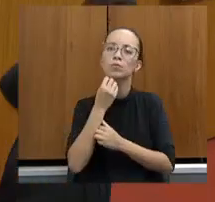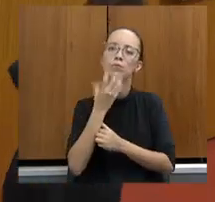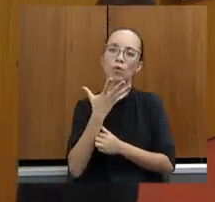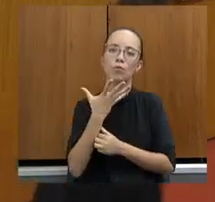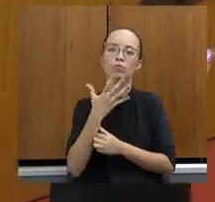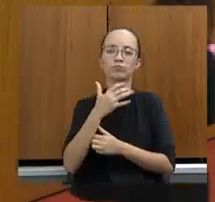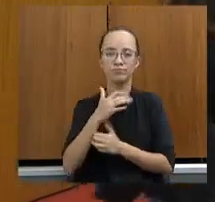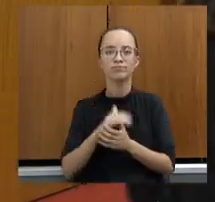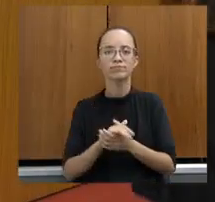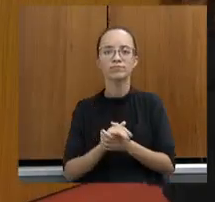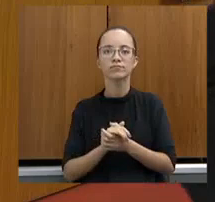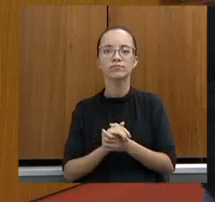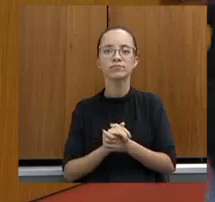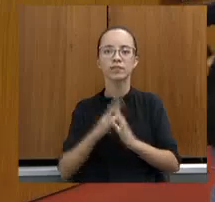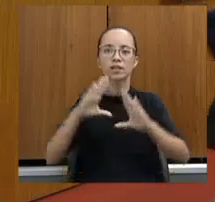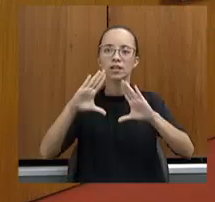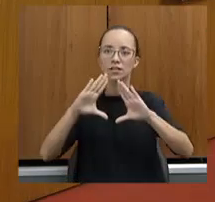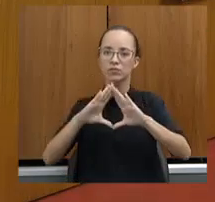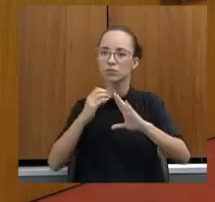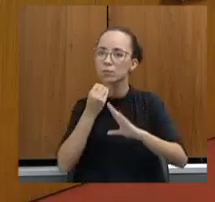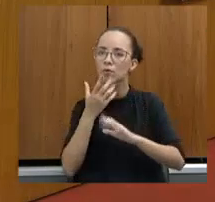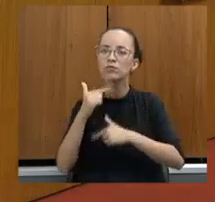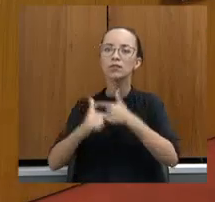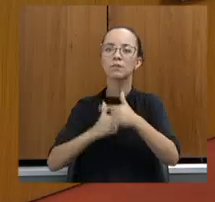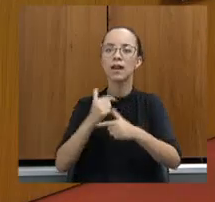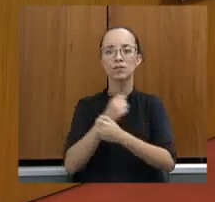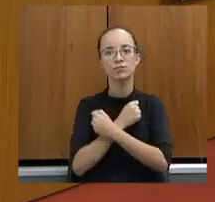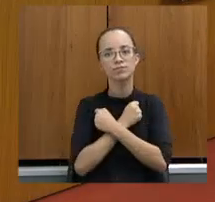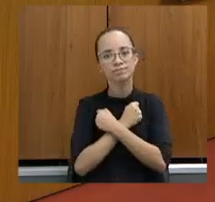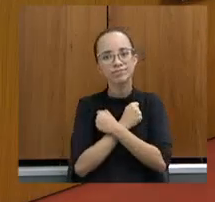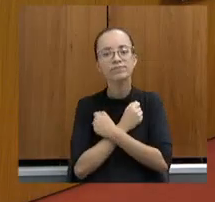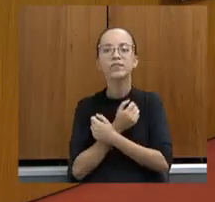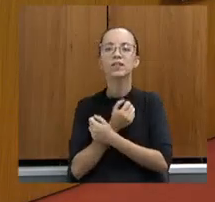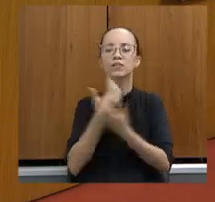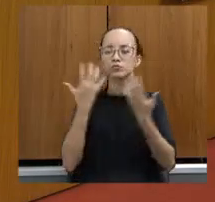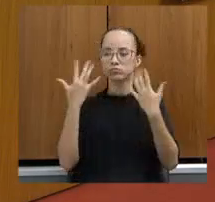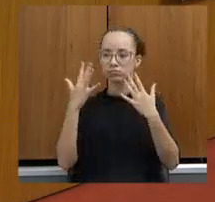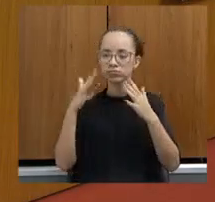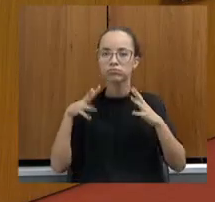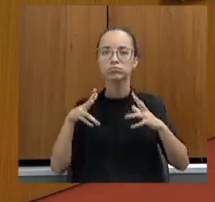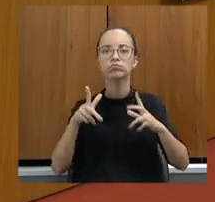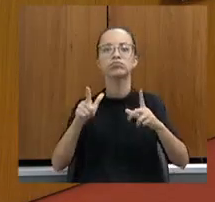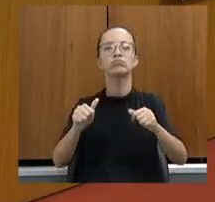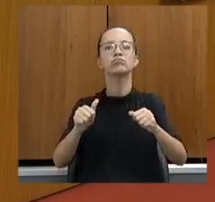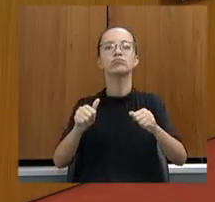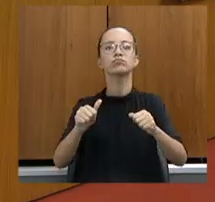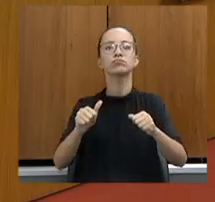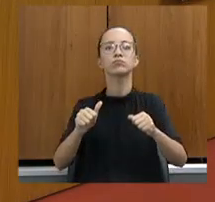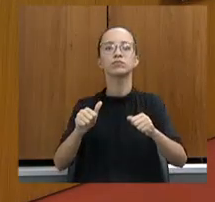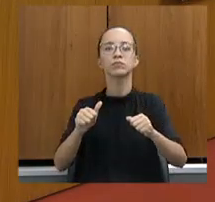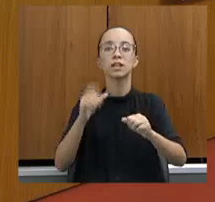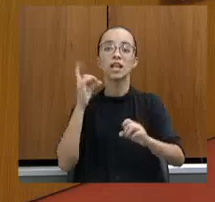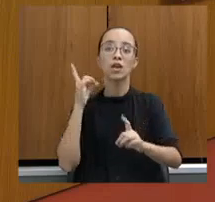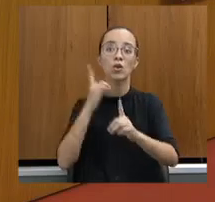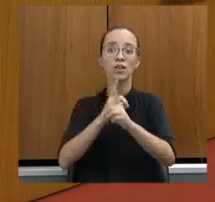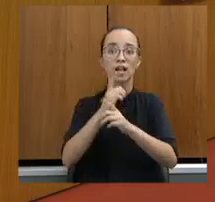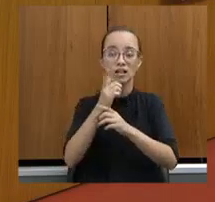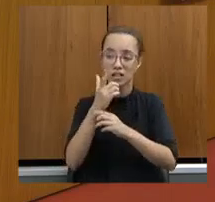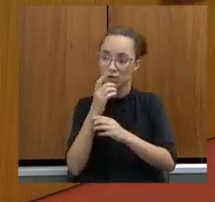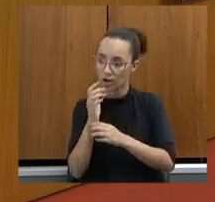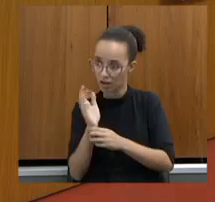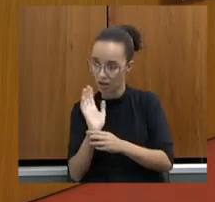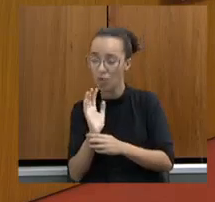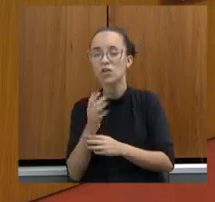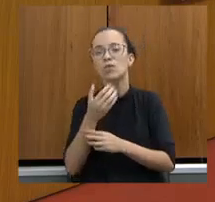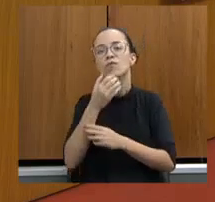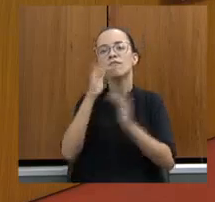pelos corredores da nossa Assembleia Legislativa forte abraço sucesso a todos e quem é quem não encontrarmos Feliz Natal inclusive